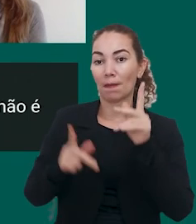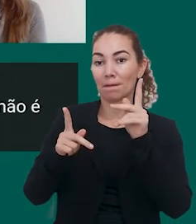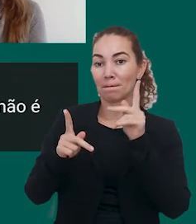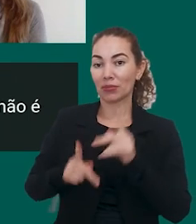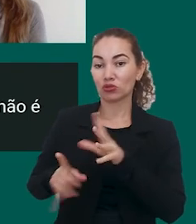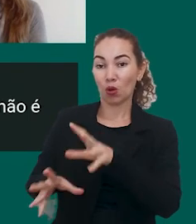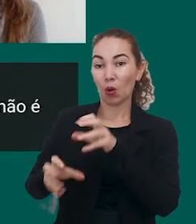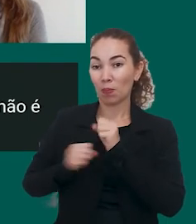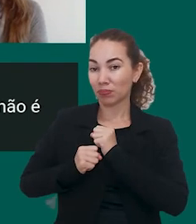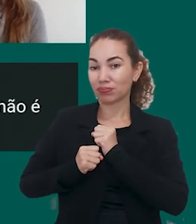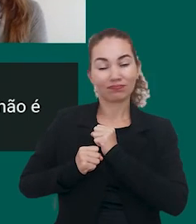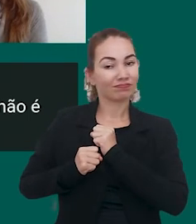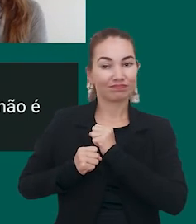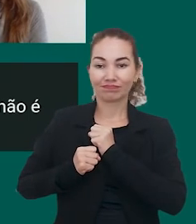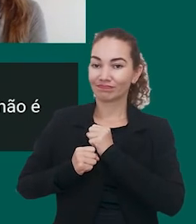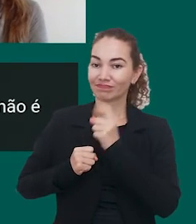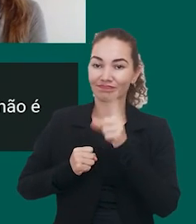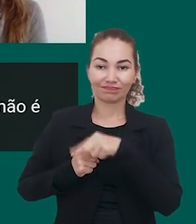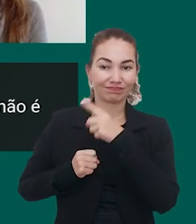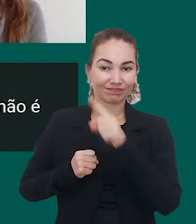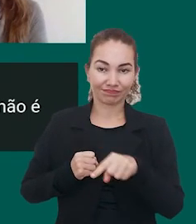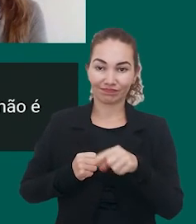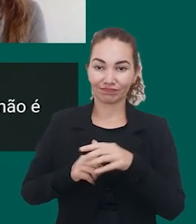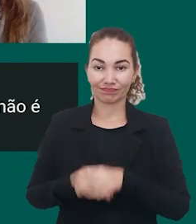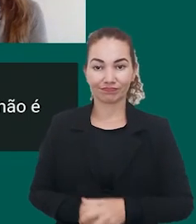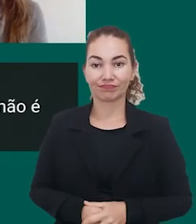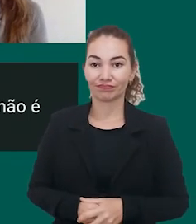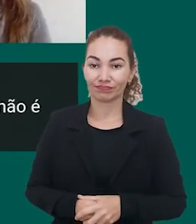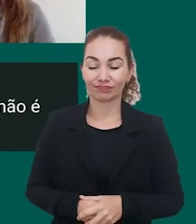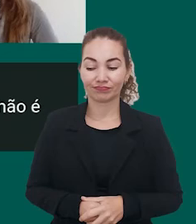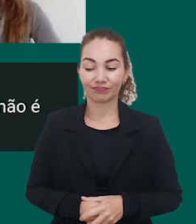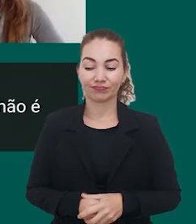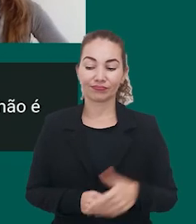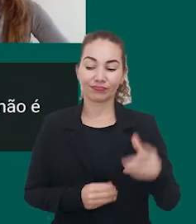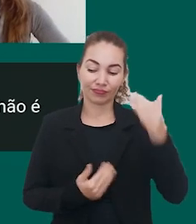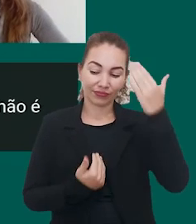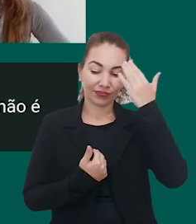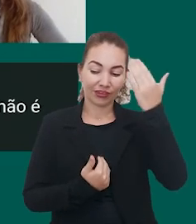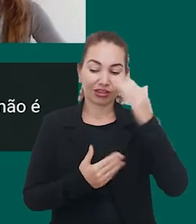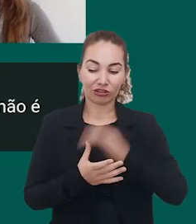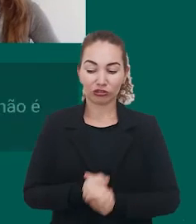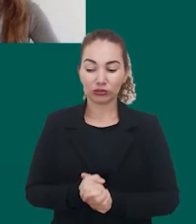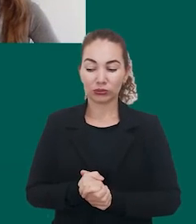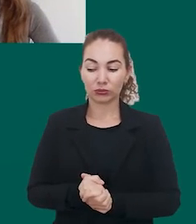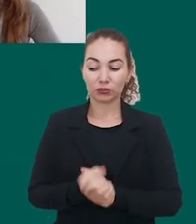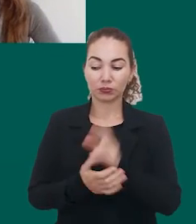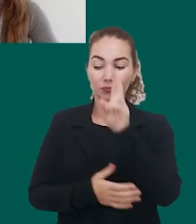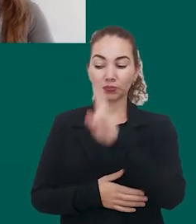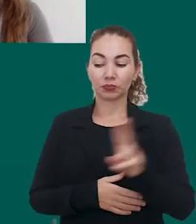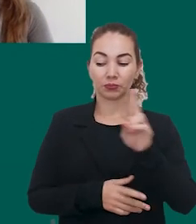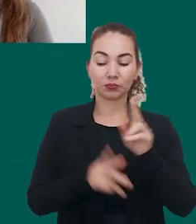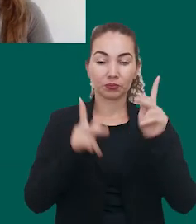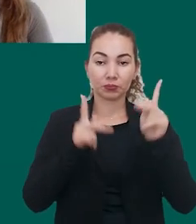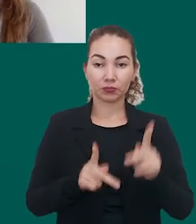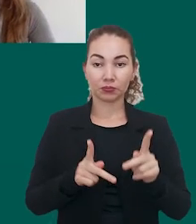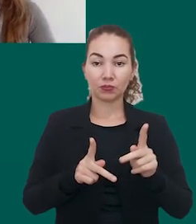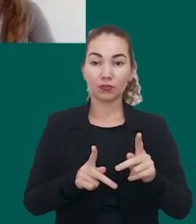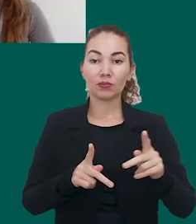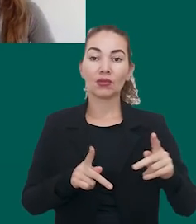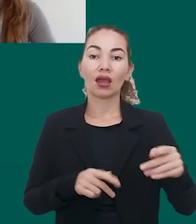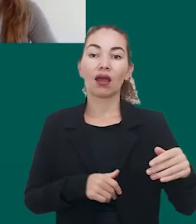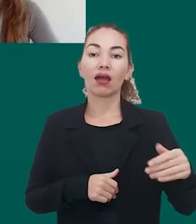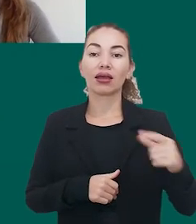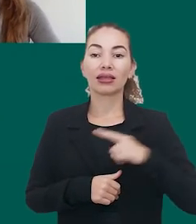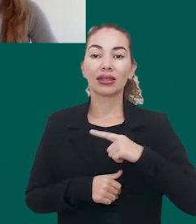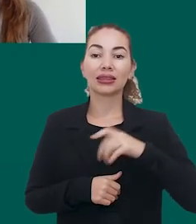a ideia da imunidade de rebanho é totalmente furada, tá? Aí a Márcia agradece. Contraindicação para quem sofre de epilepsia. Paulo,